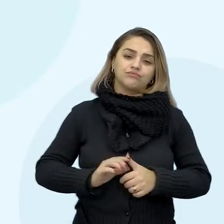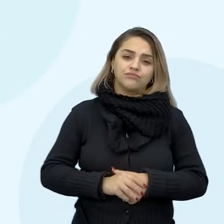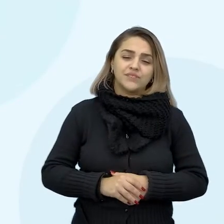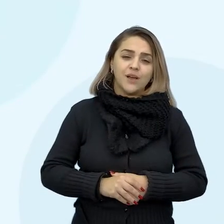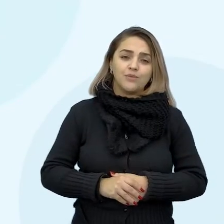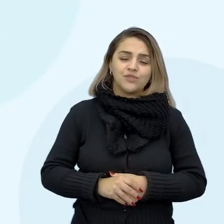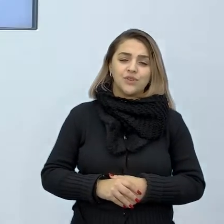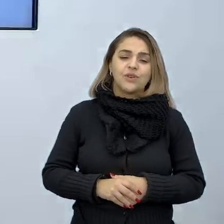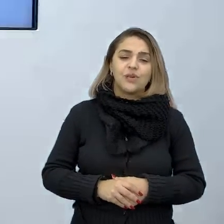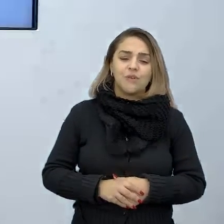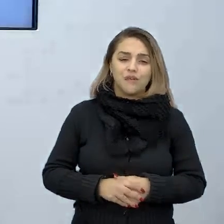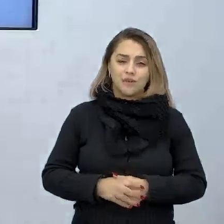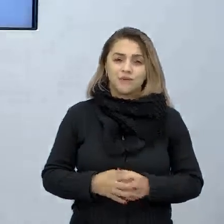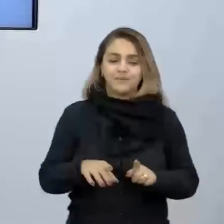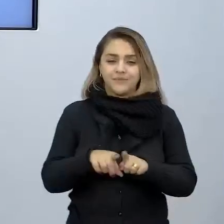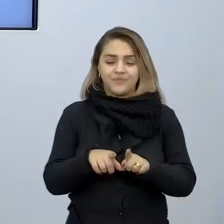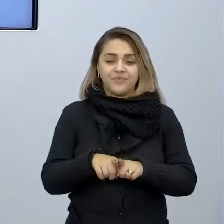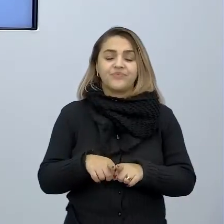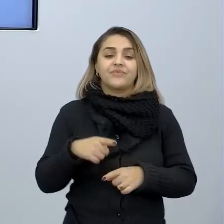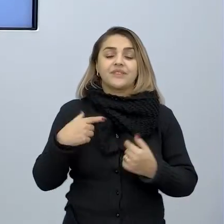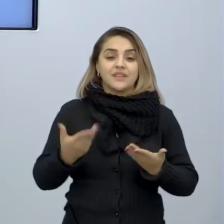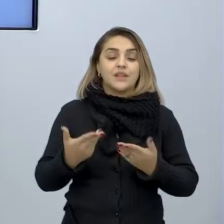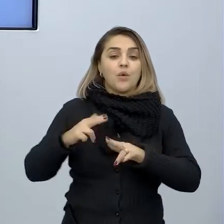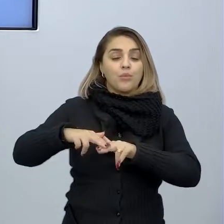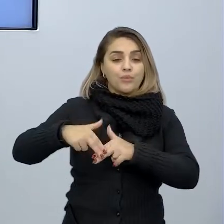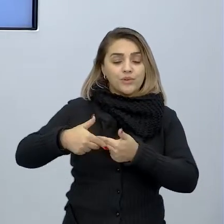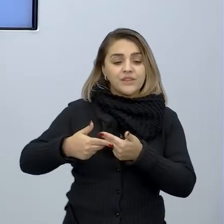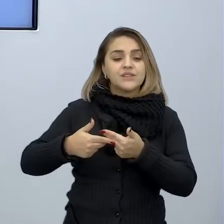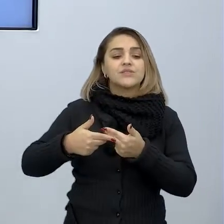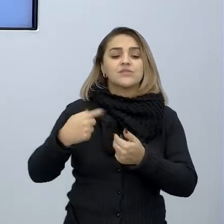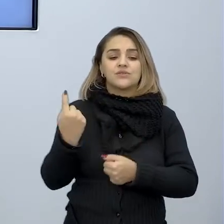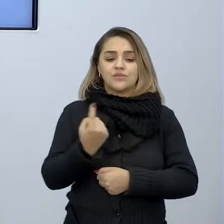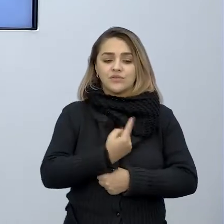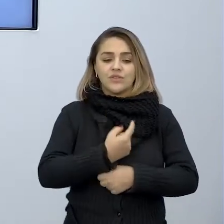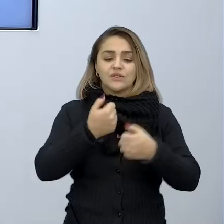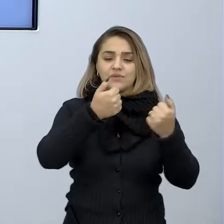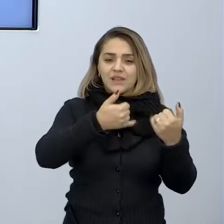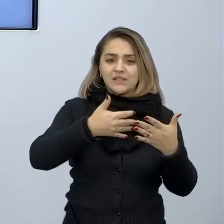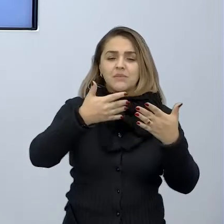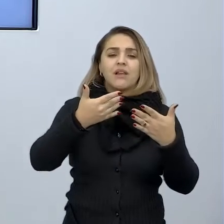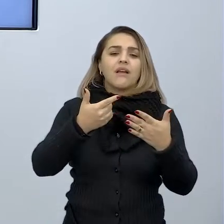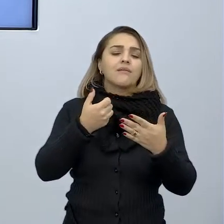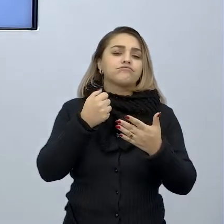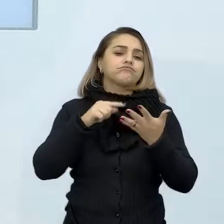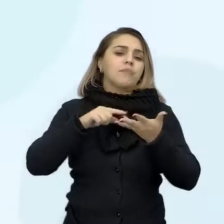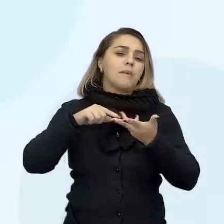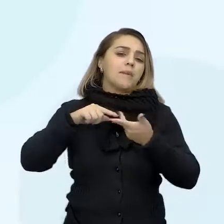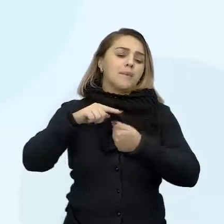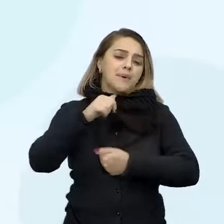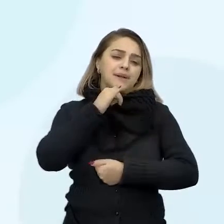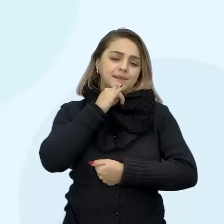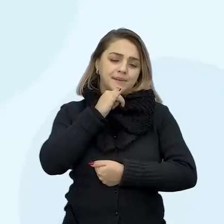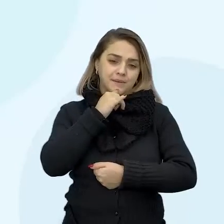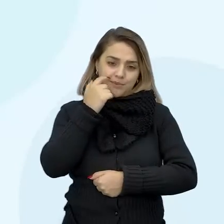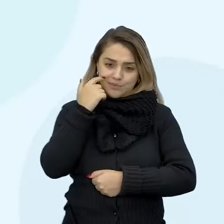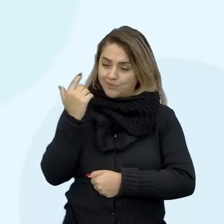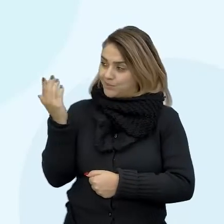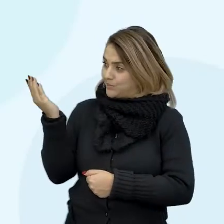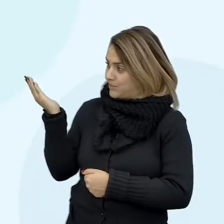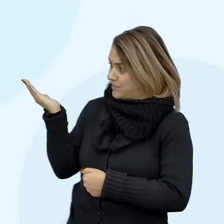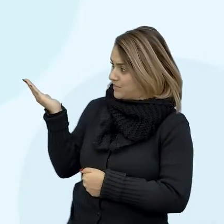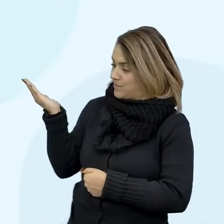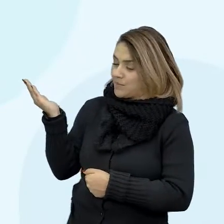sobre isso que a gente vai trabalhar alguns exemplos agora. Bota no LED. Olha lá, vamos falar aqui